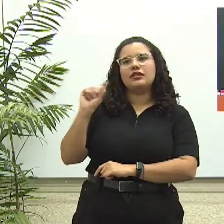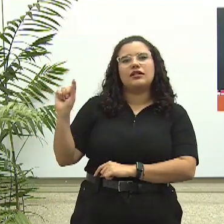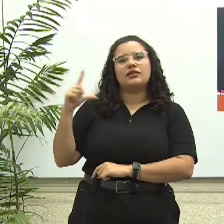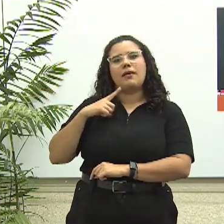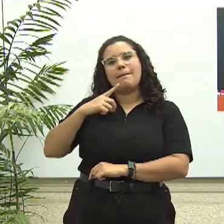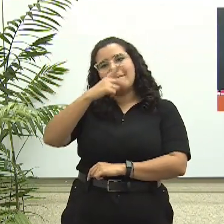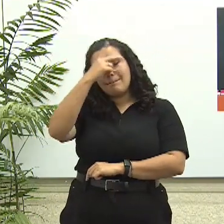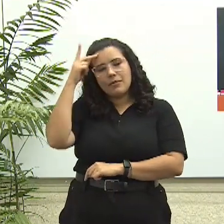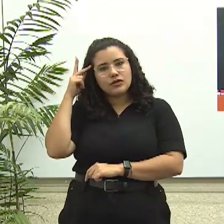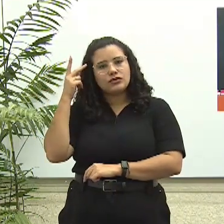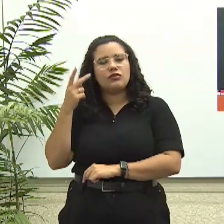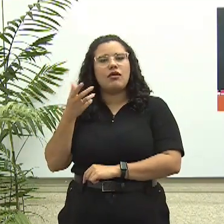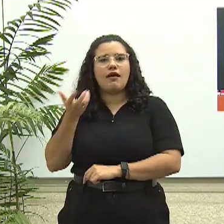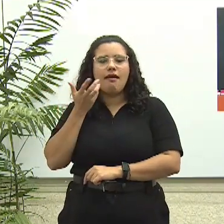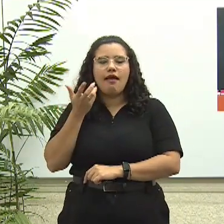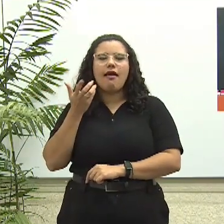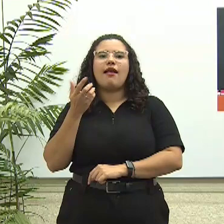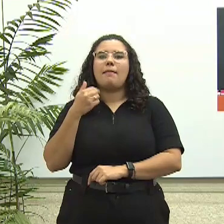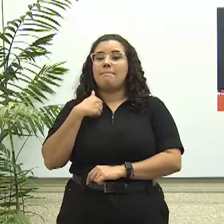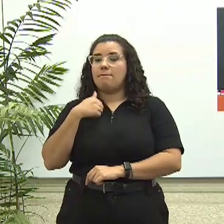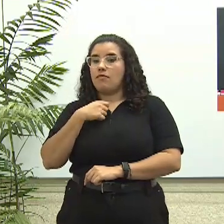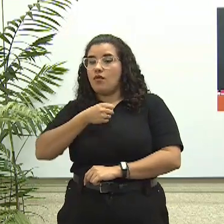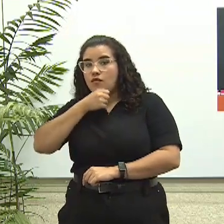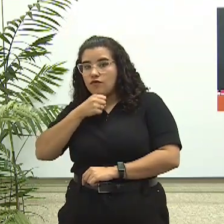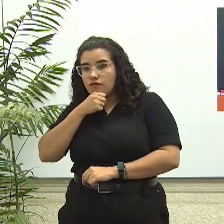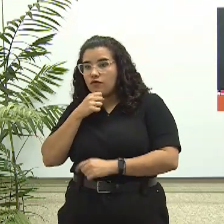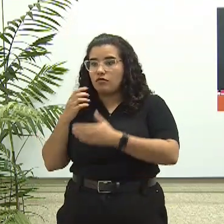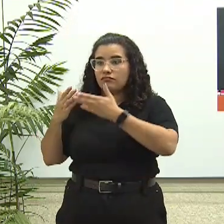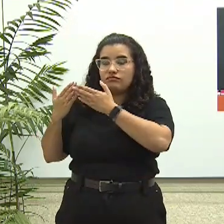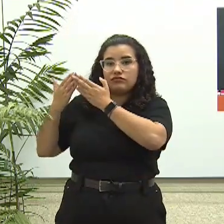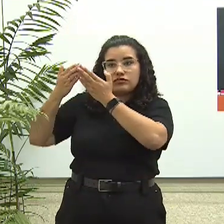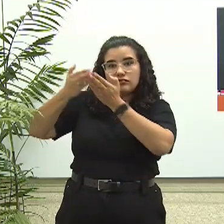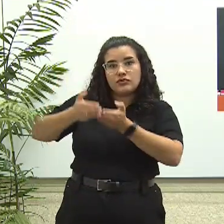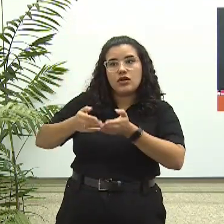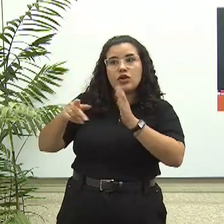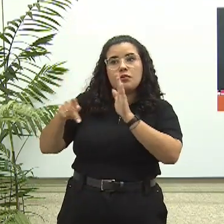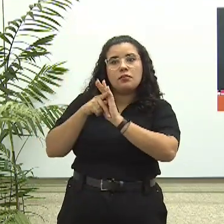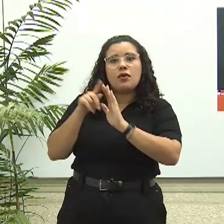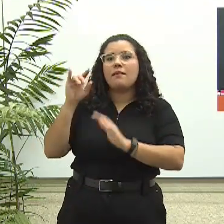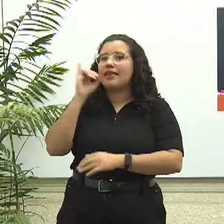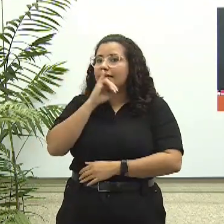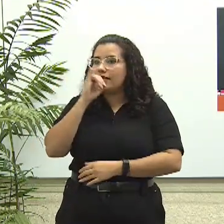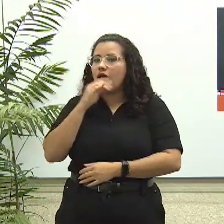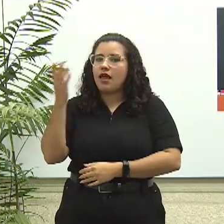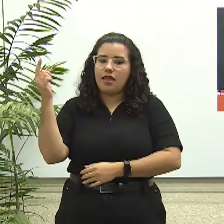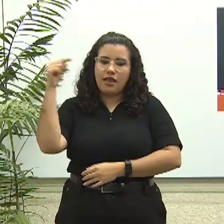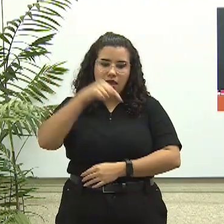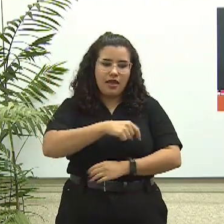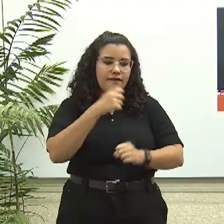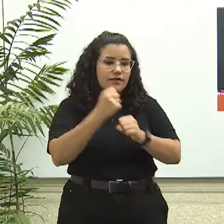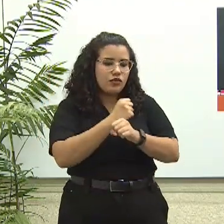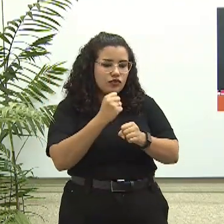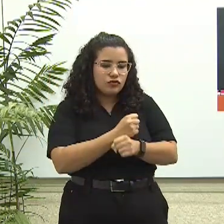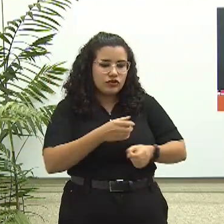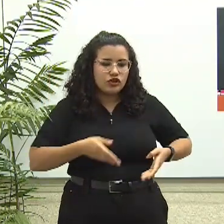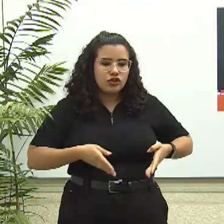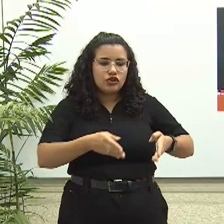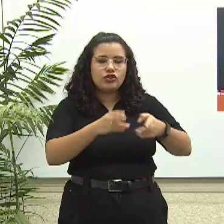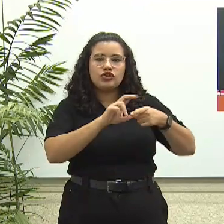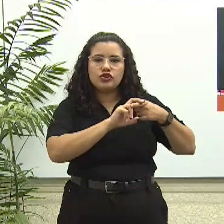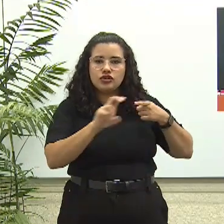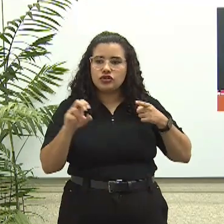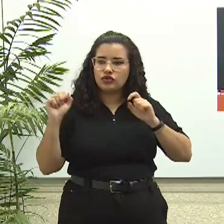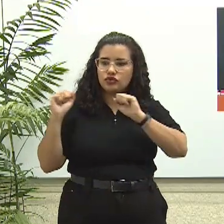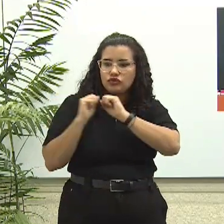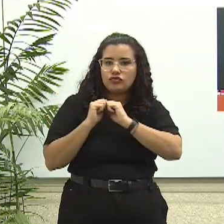pessoas que queriam né clarear o meu avô que veio no navio da Itália para construir estrada de ferro sem saber veio com a minha